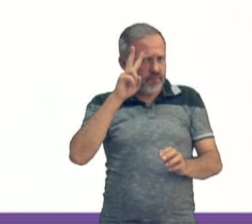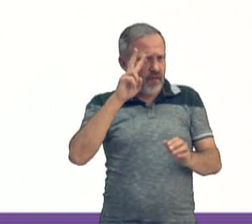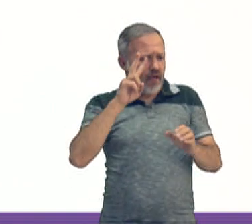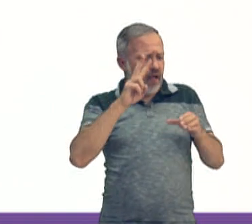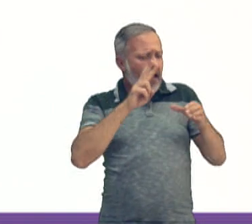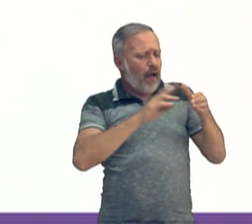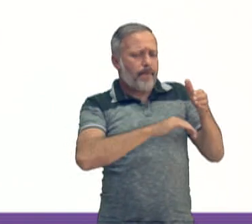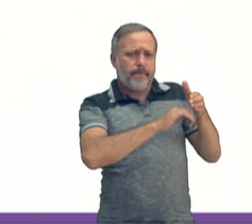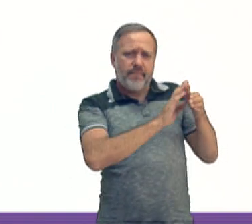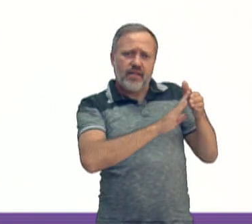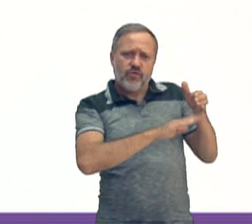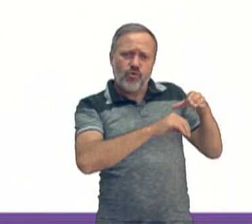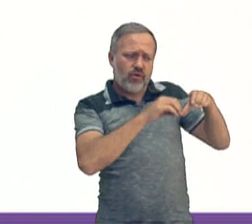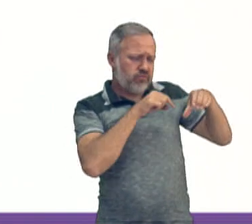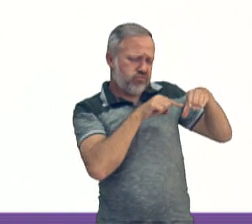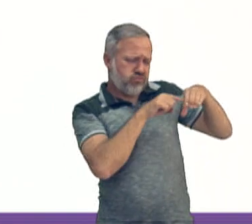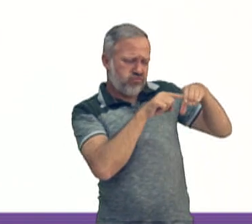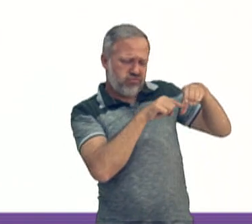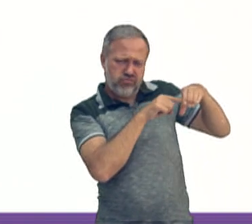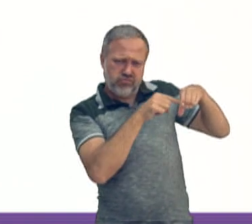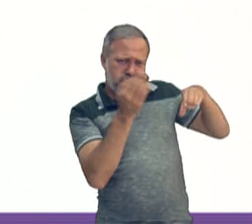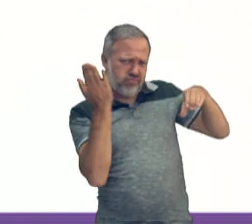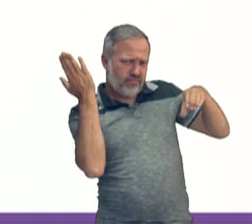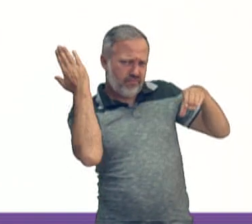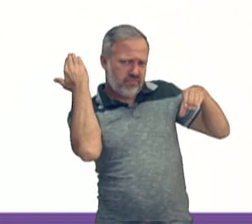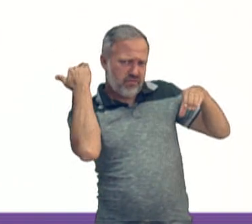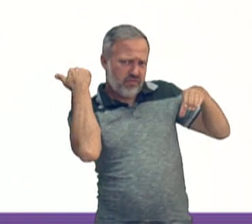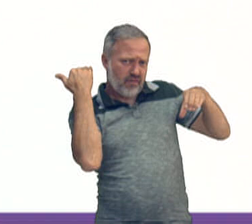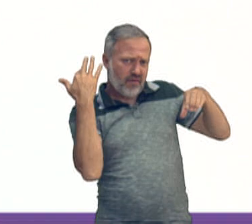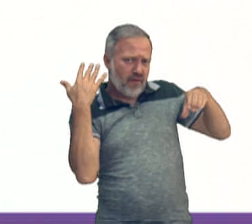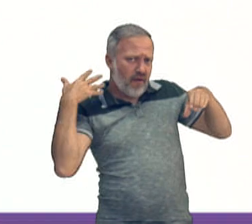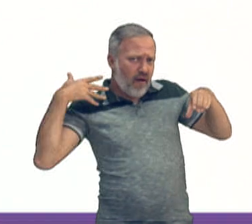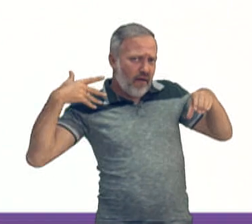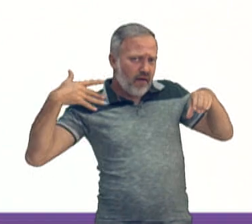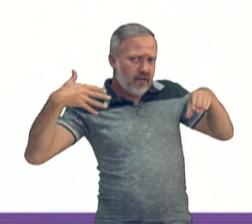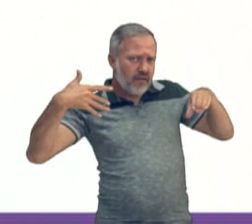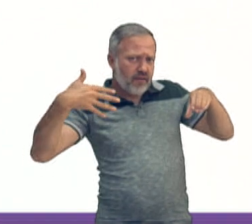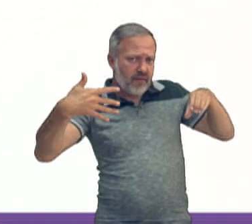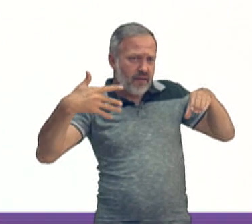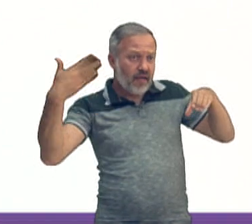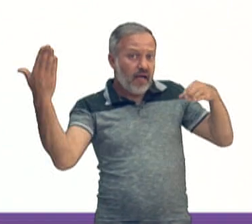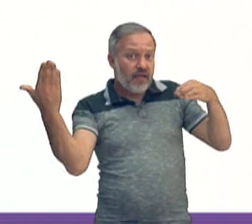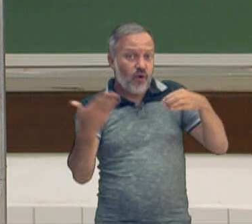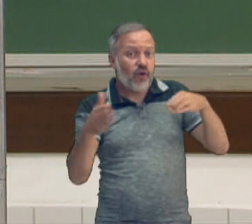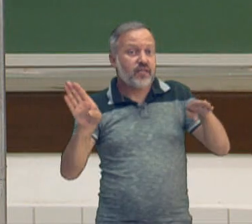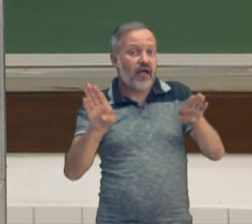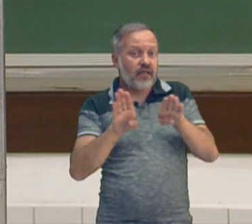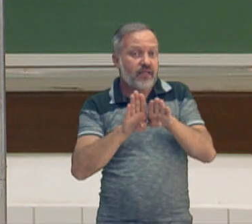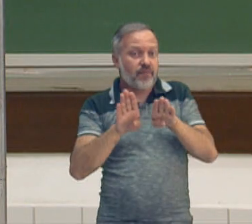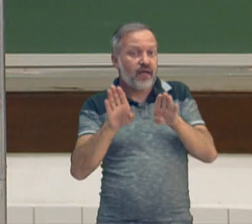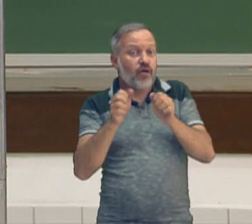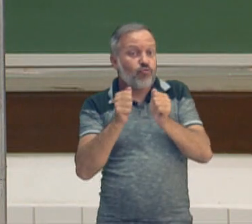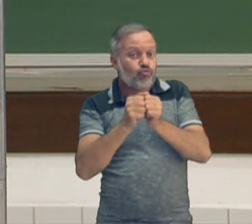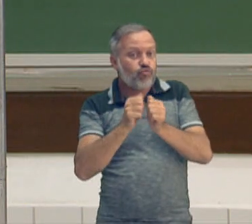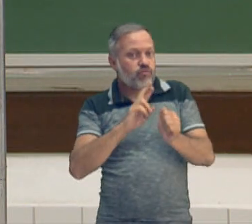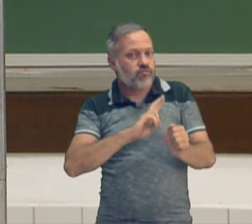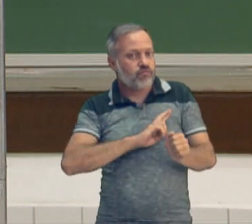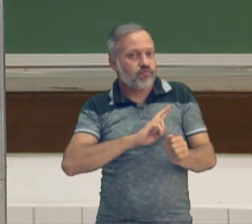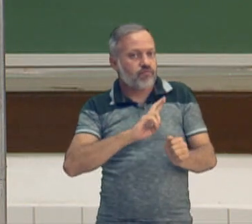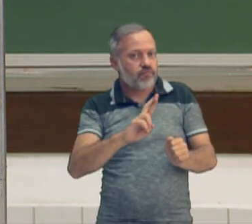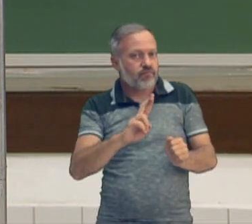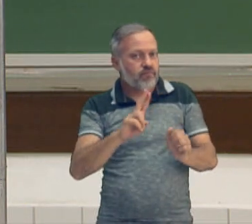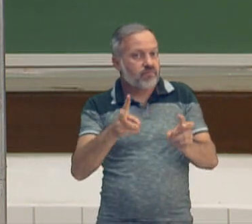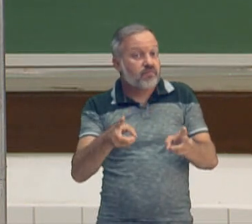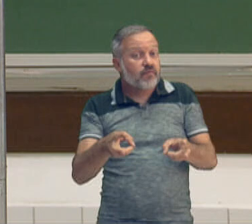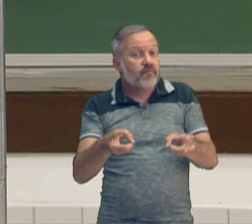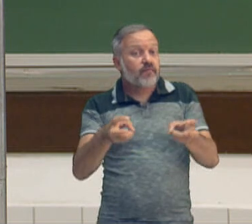grandes mesquitas e catedrais, existe uma profunda relação entre arte e religiosidade, ao ponto que